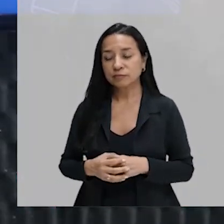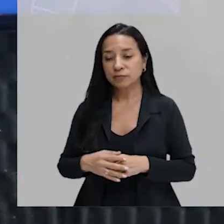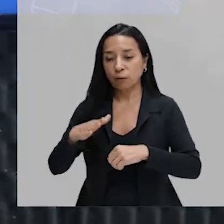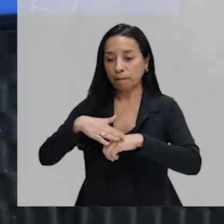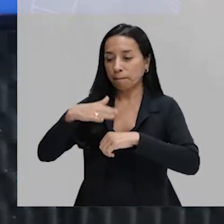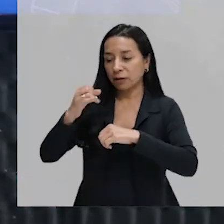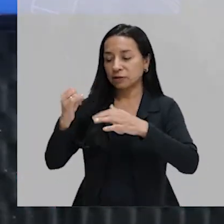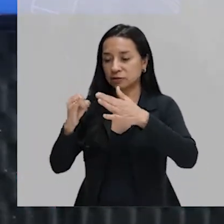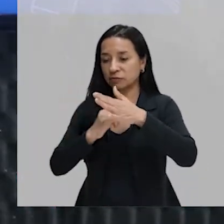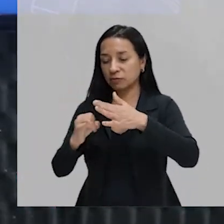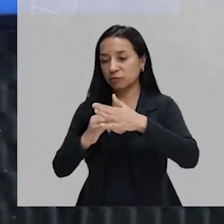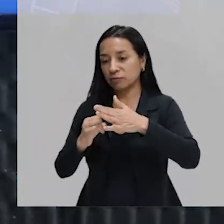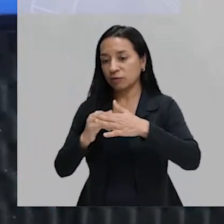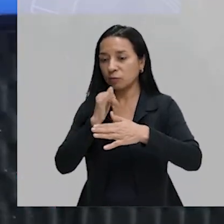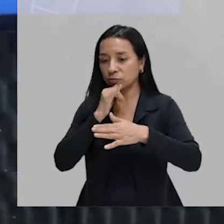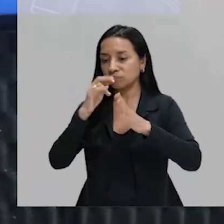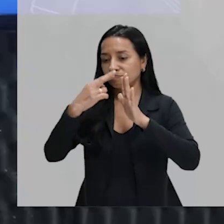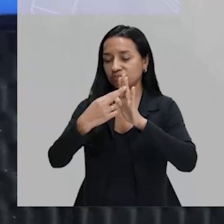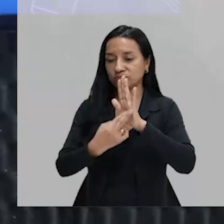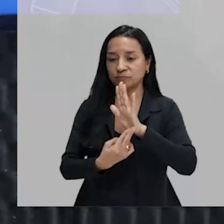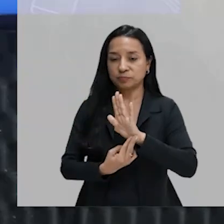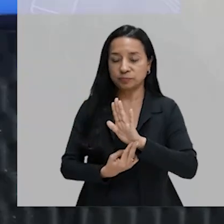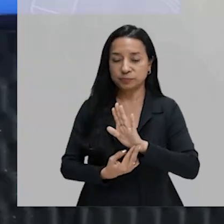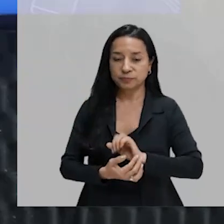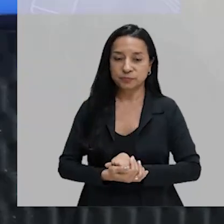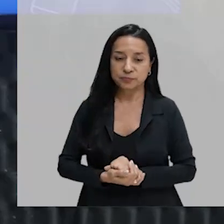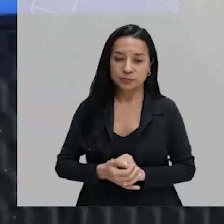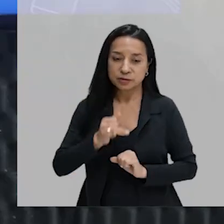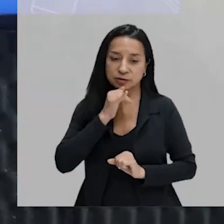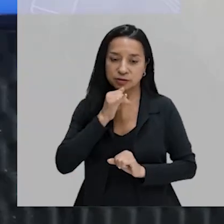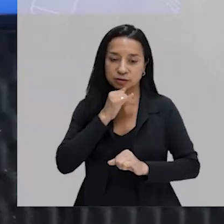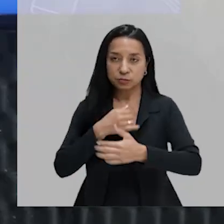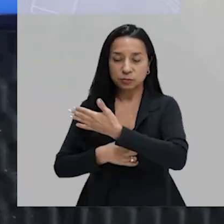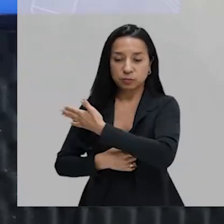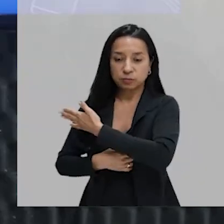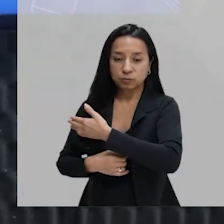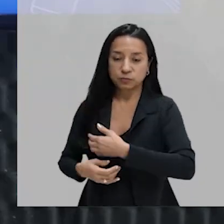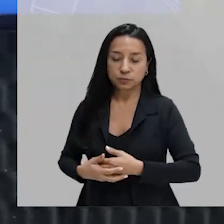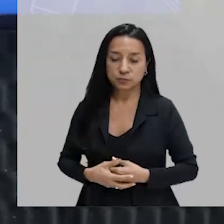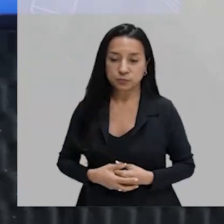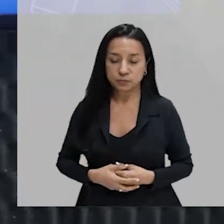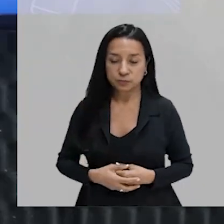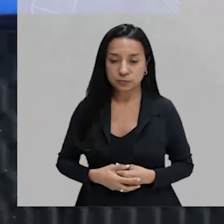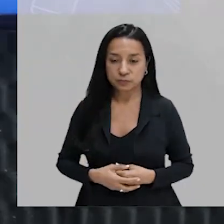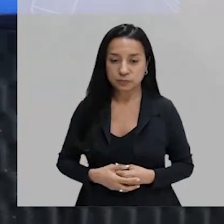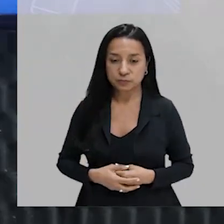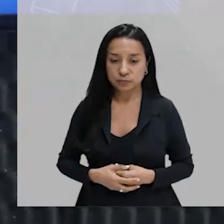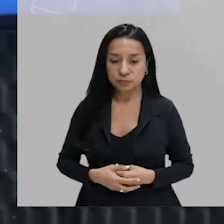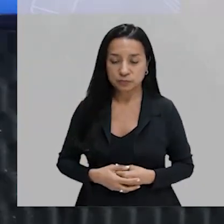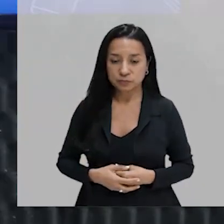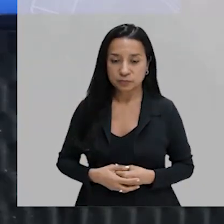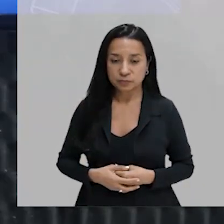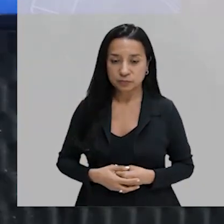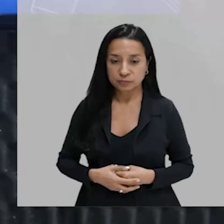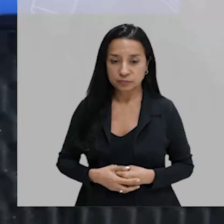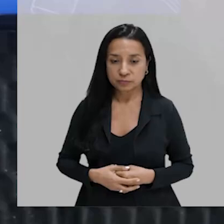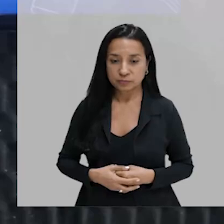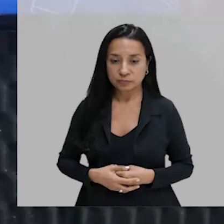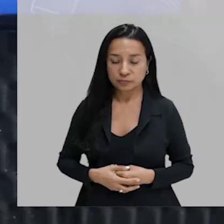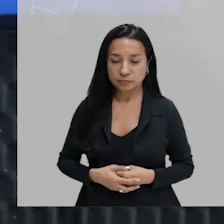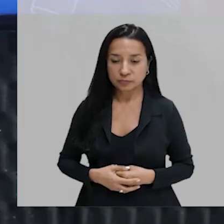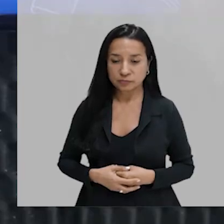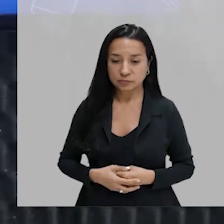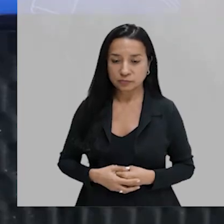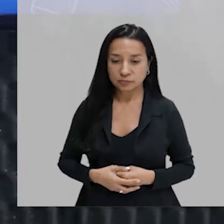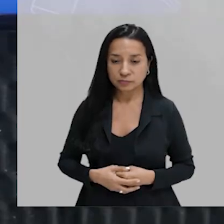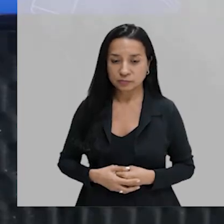mais informal. Tem essa exceção aí. Exemplo, você deve seguir as regras impostas pelo governo. A